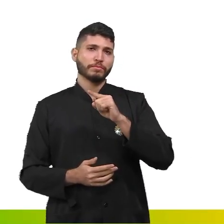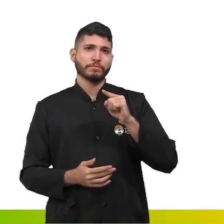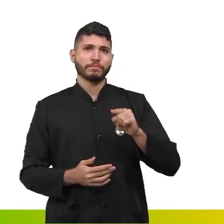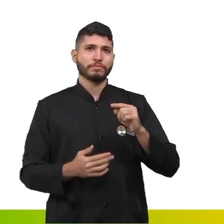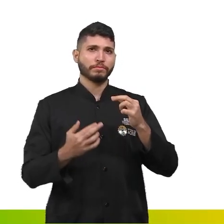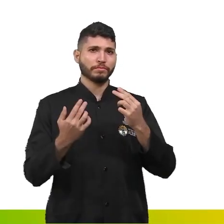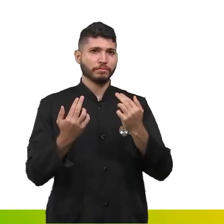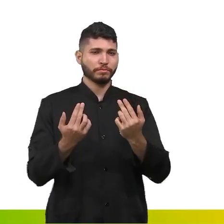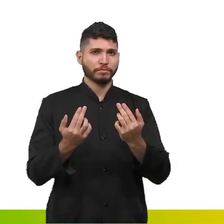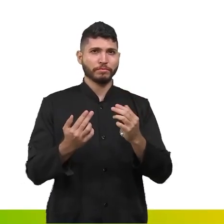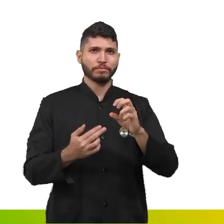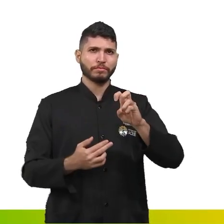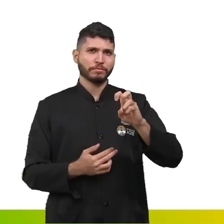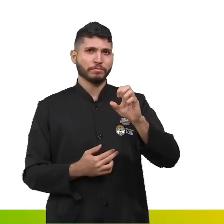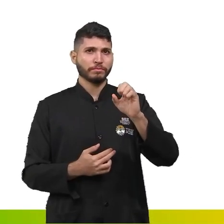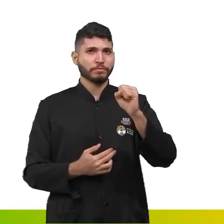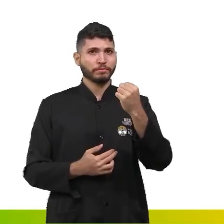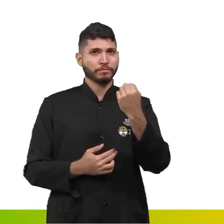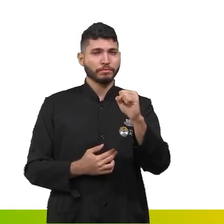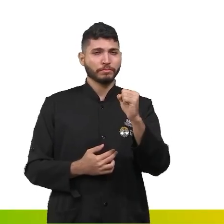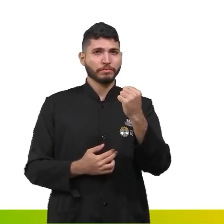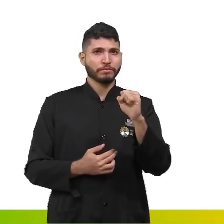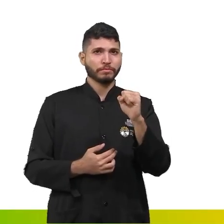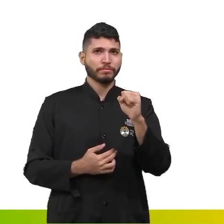então, 58,